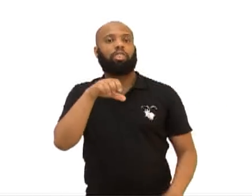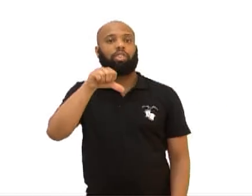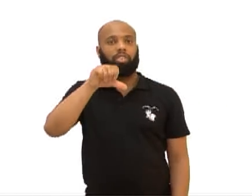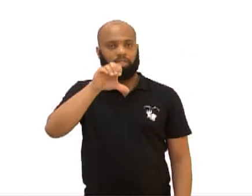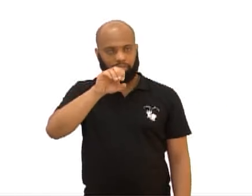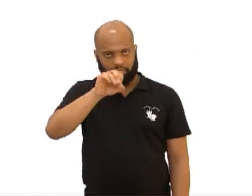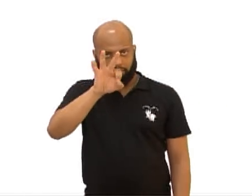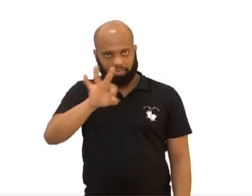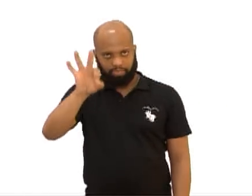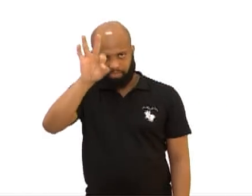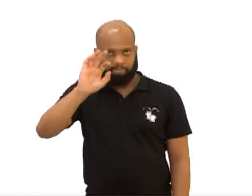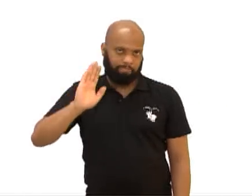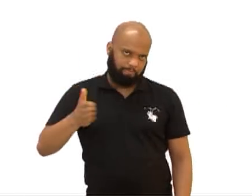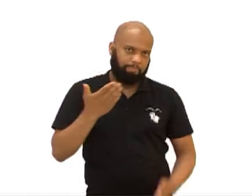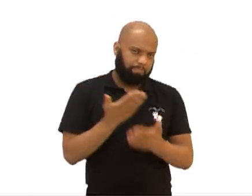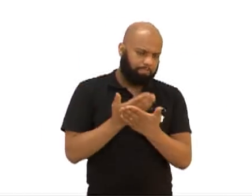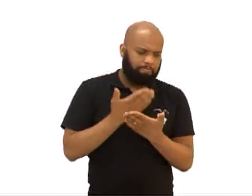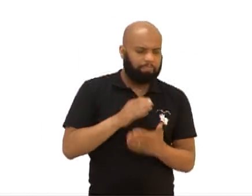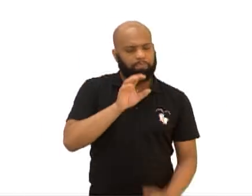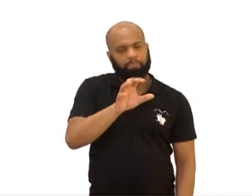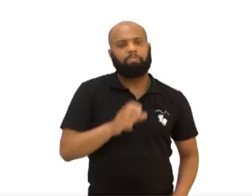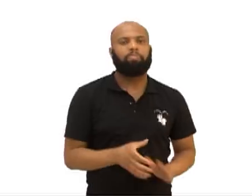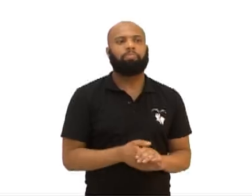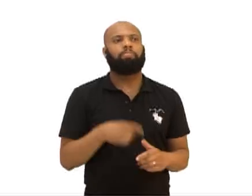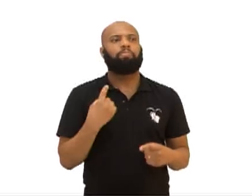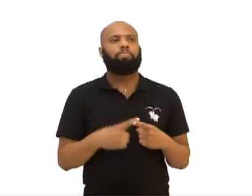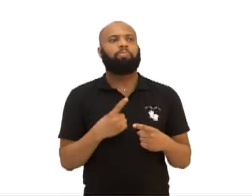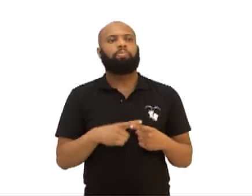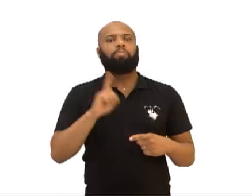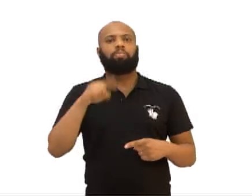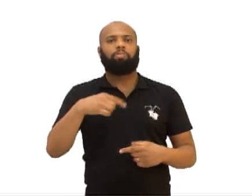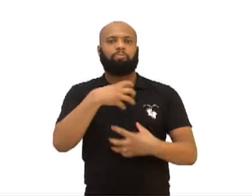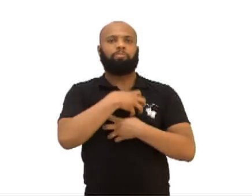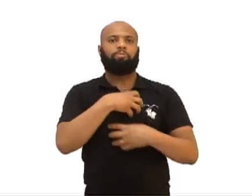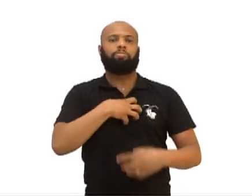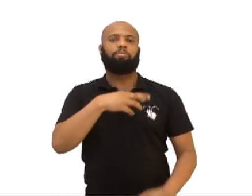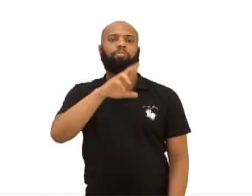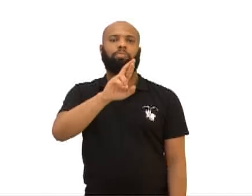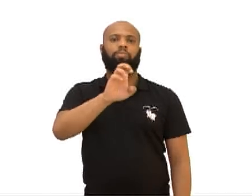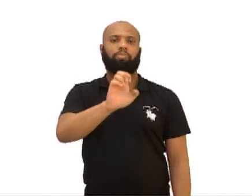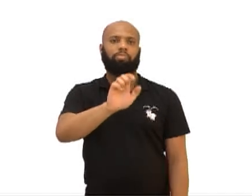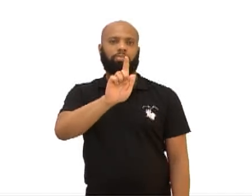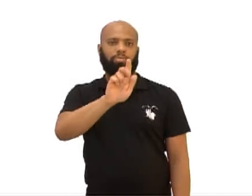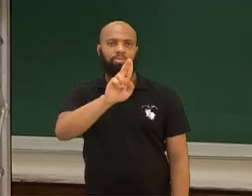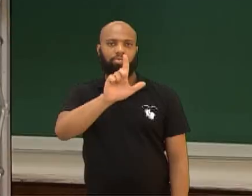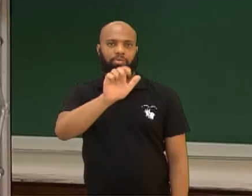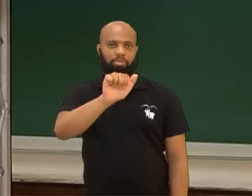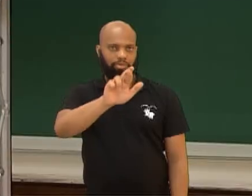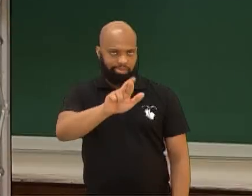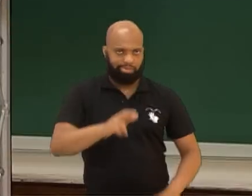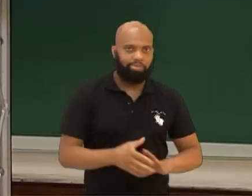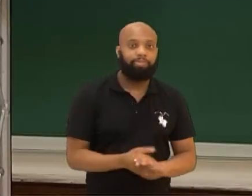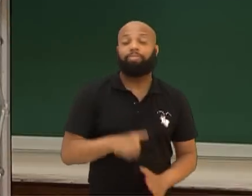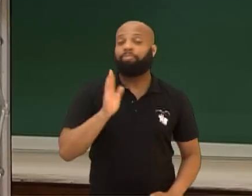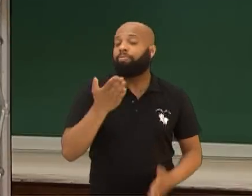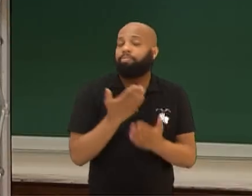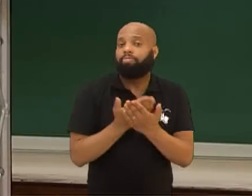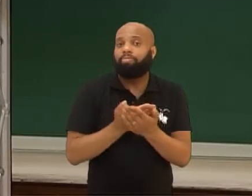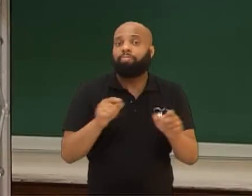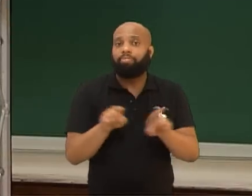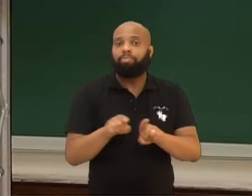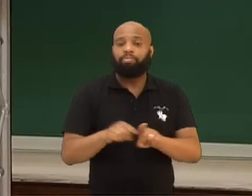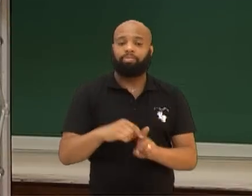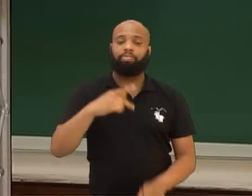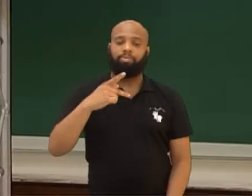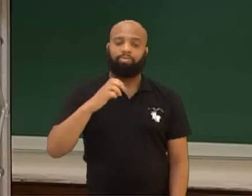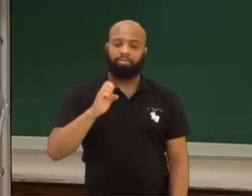anteriores e vimos hoje também, né? Ele é um quadrilátero regular, né? Acabamos de ver que